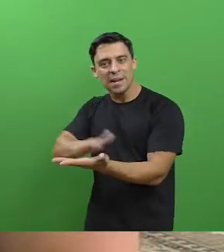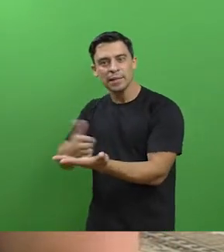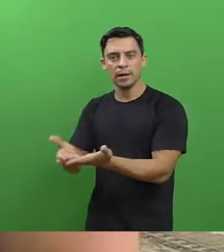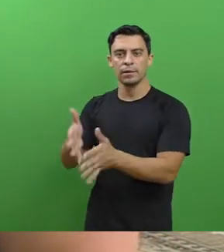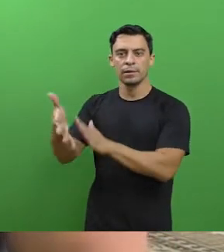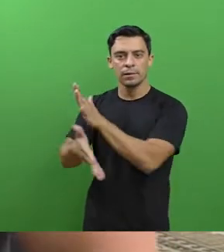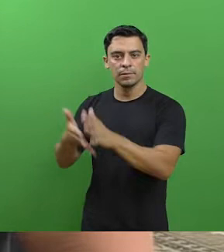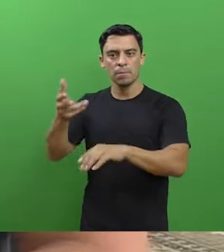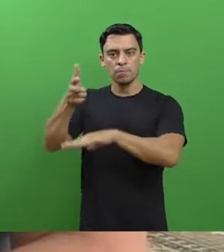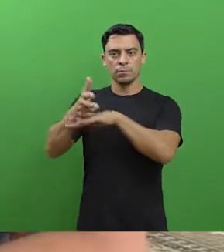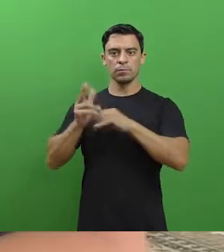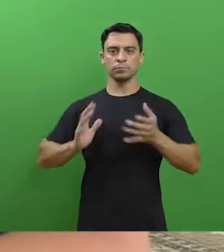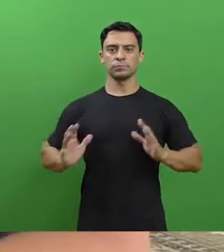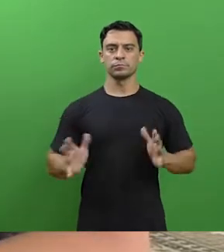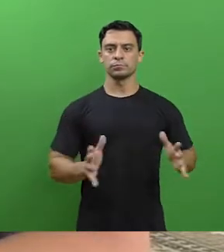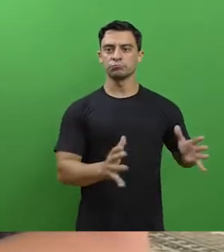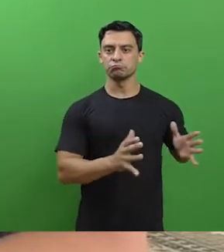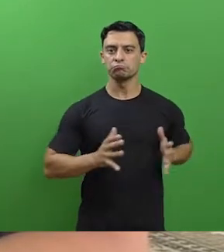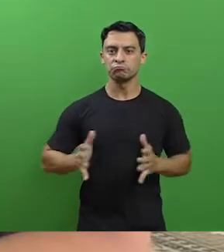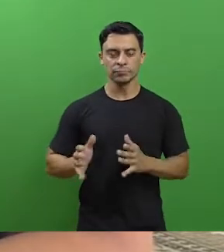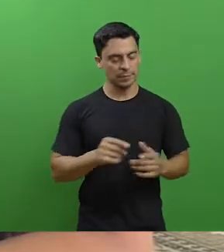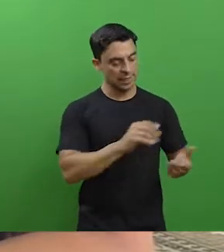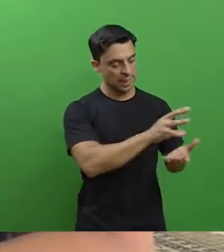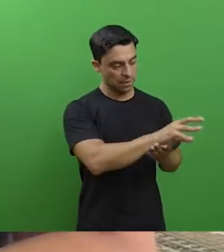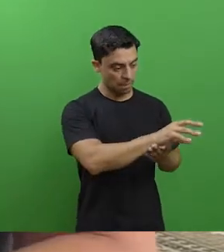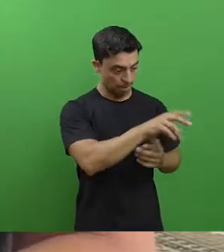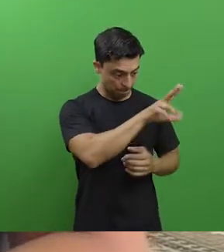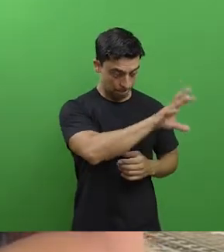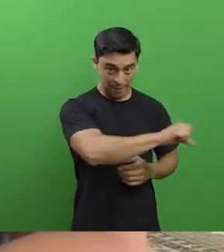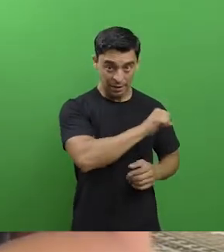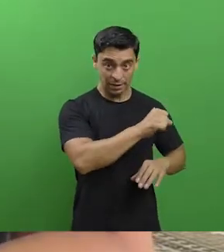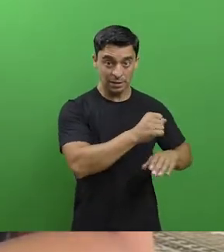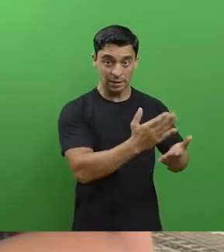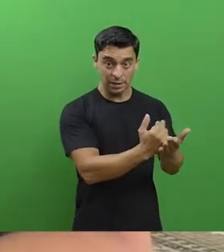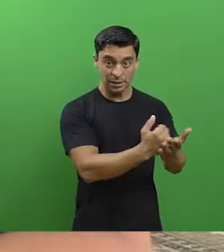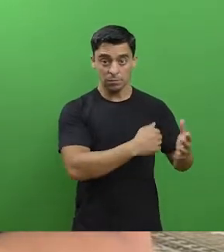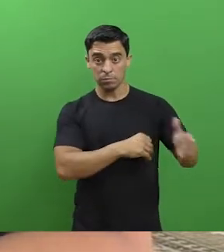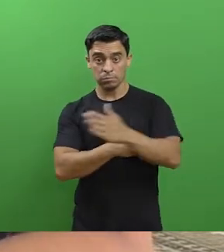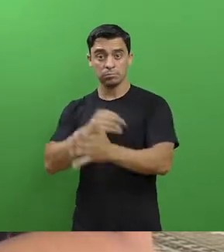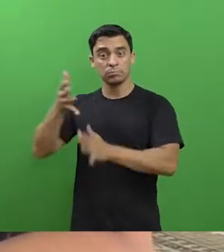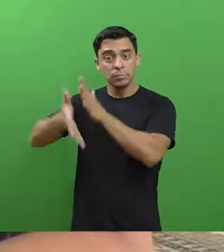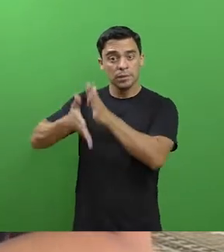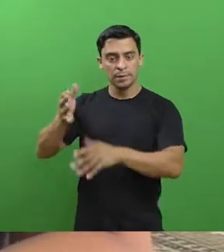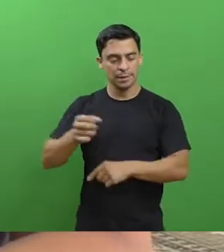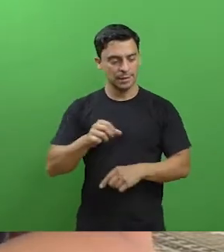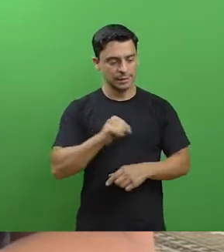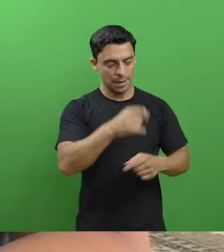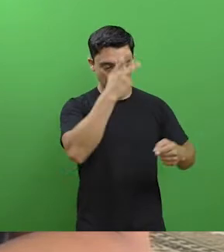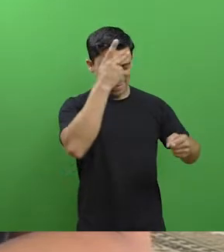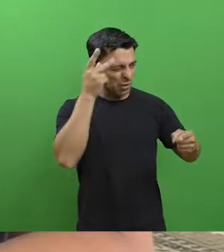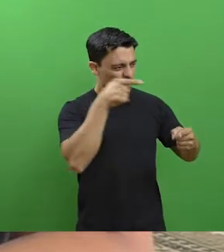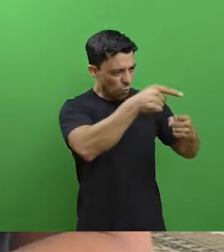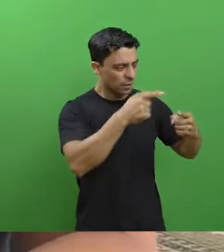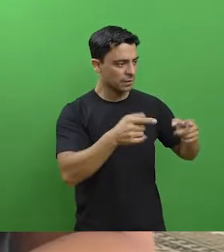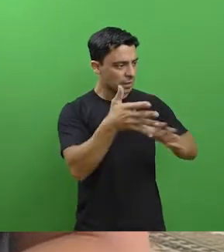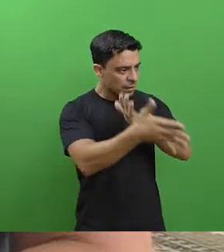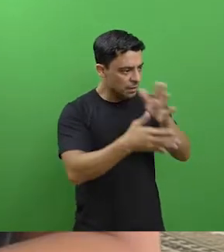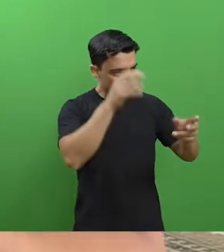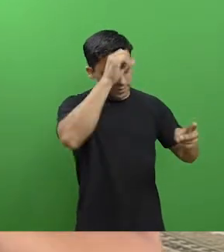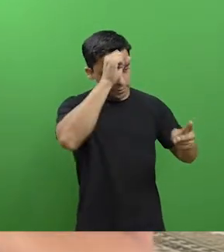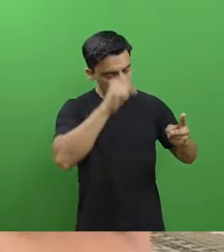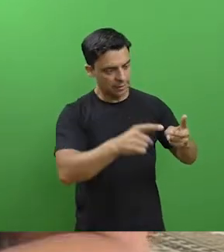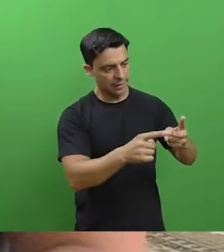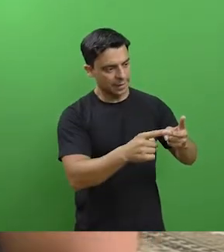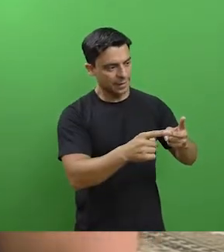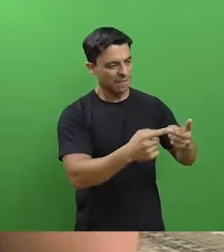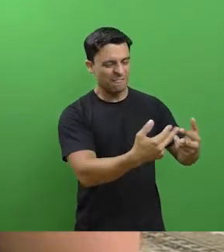sinais. Se conseguir fazer isso, as pessoas aprender língua de sinais e também livros, né?